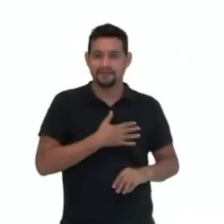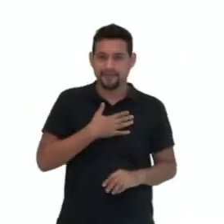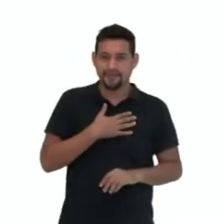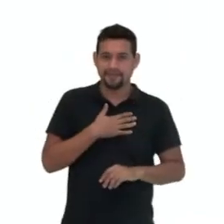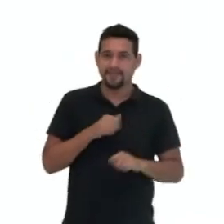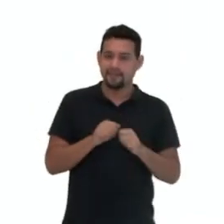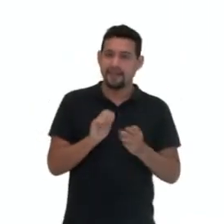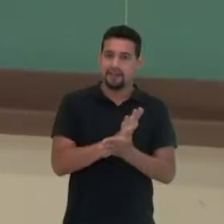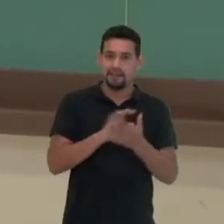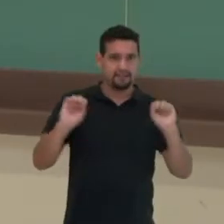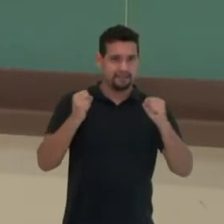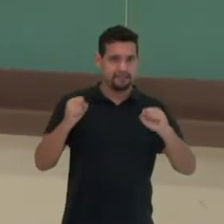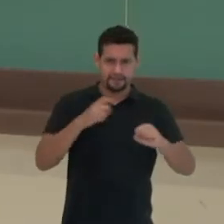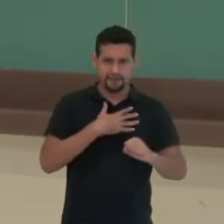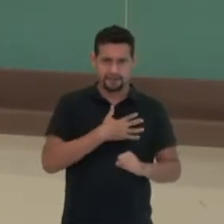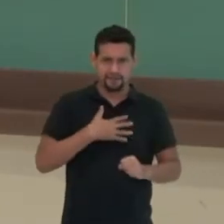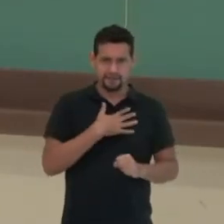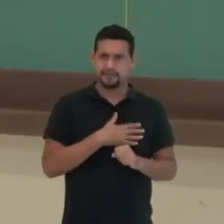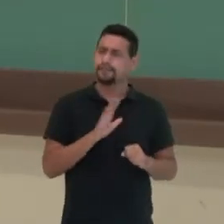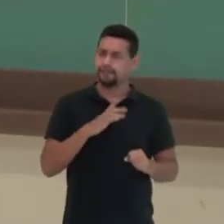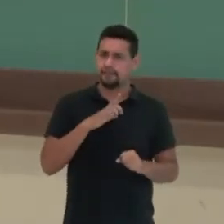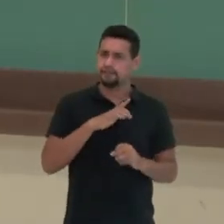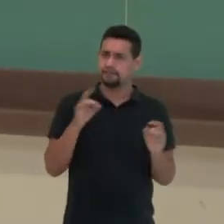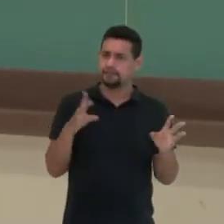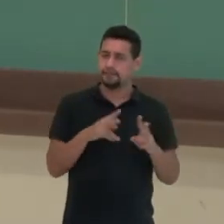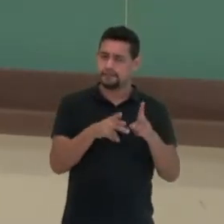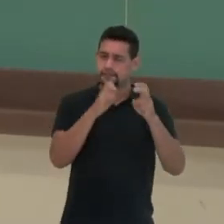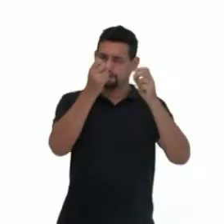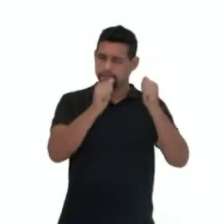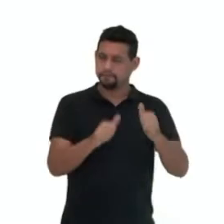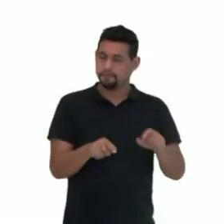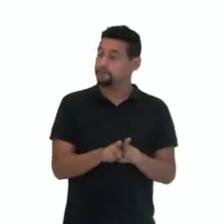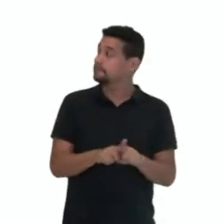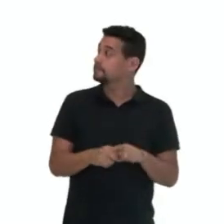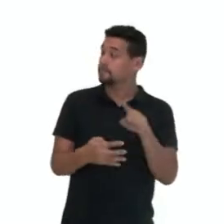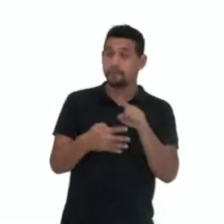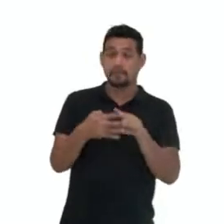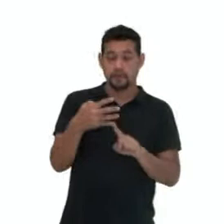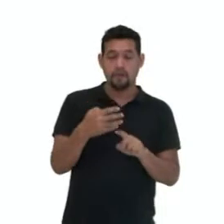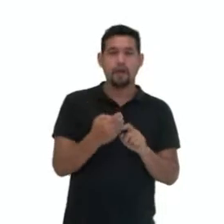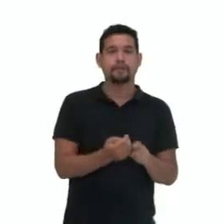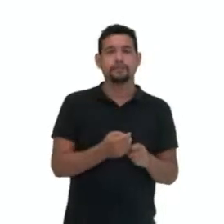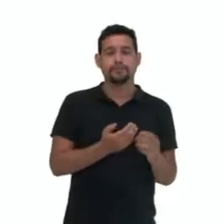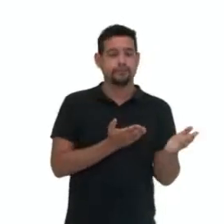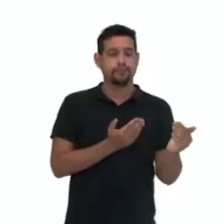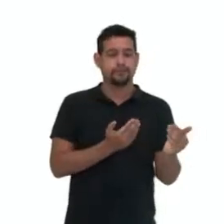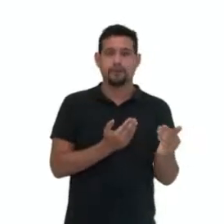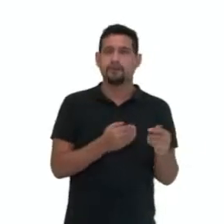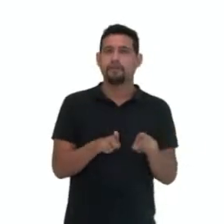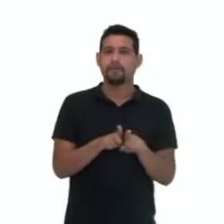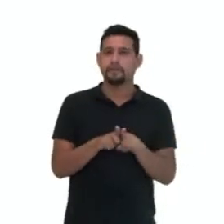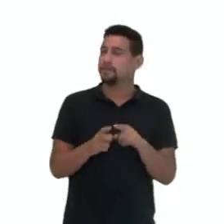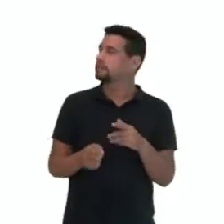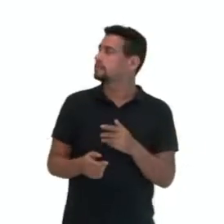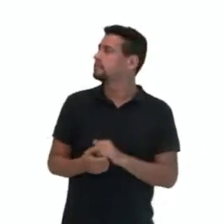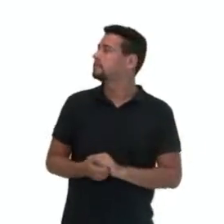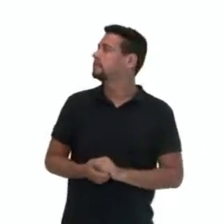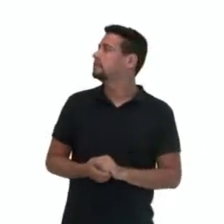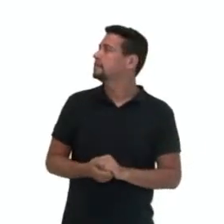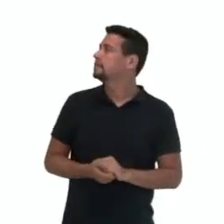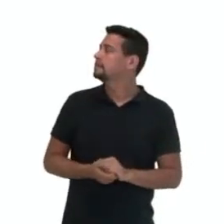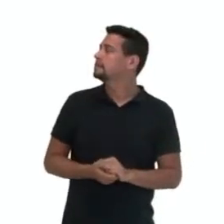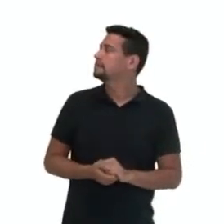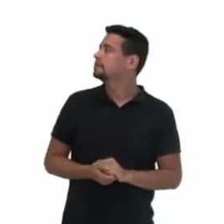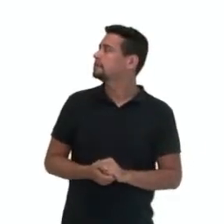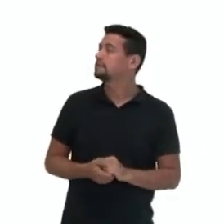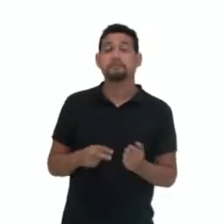algum esporte? Então nós já estamos aqui, ó, observando aqui 4 jovens, né, jogando vôlei. E é